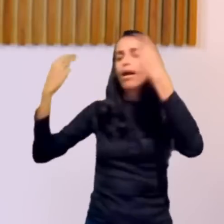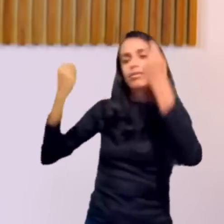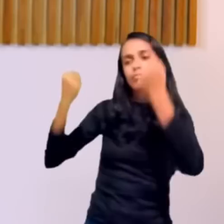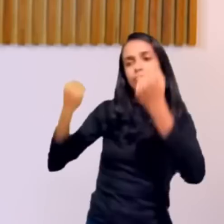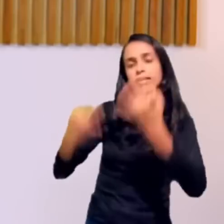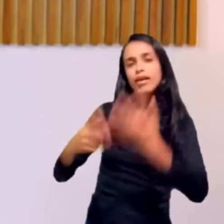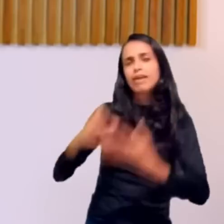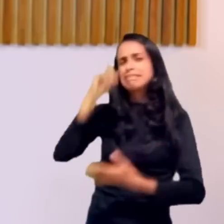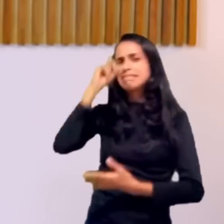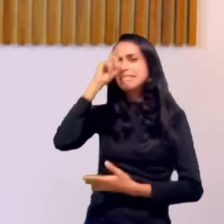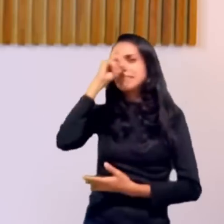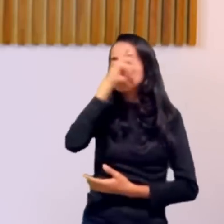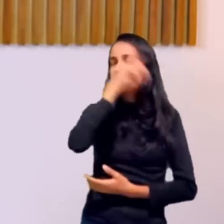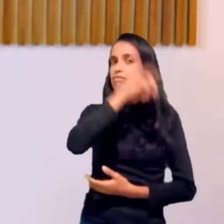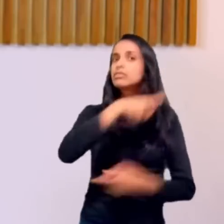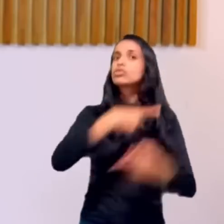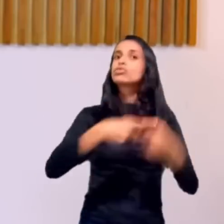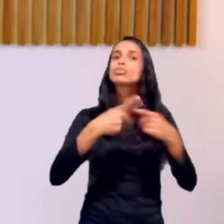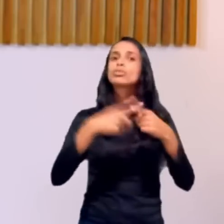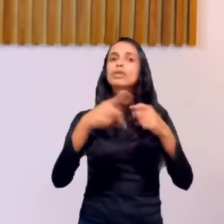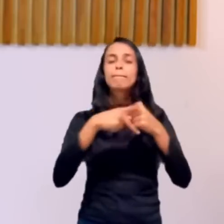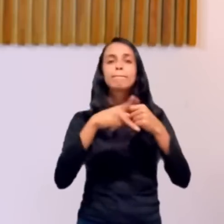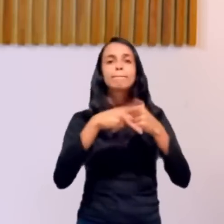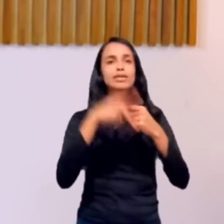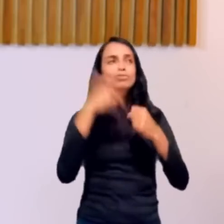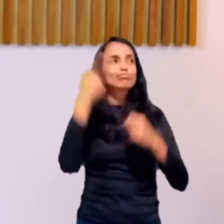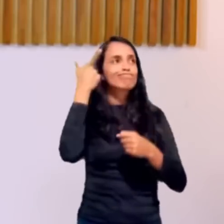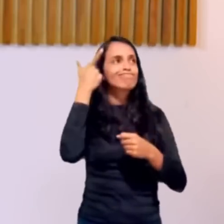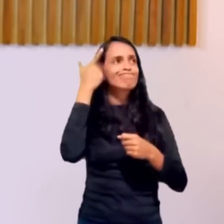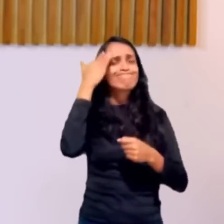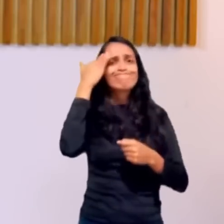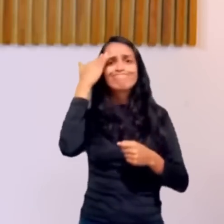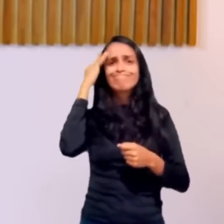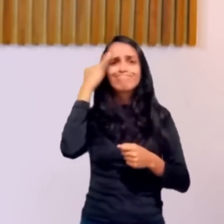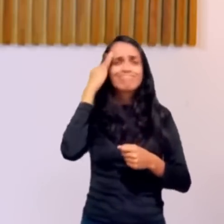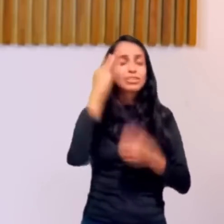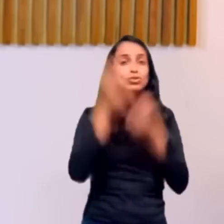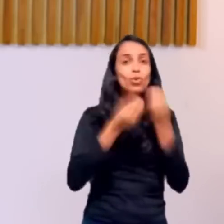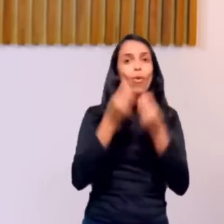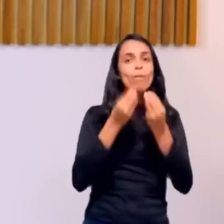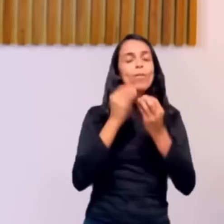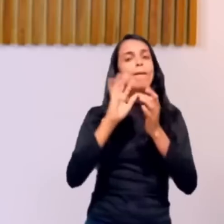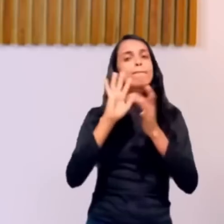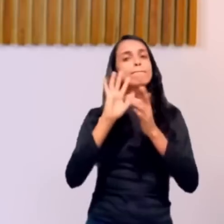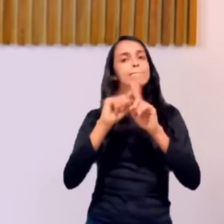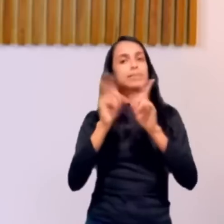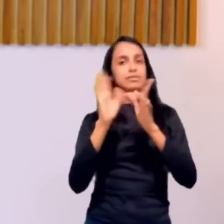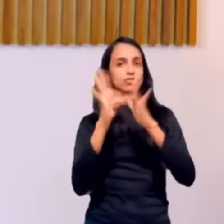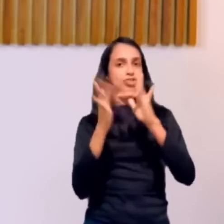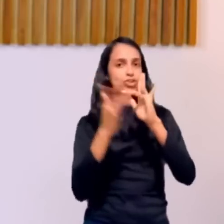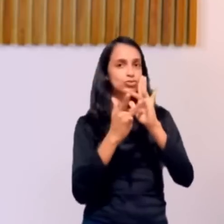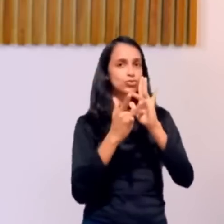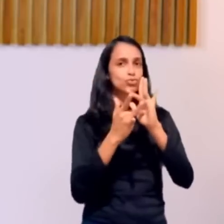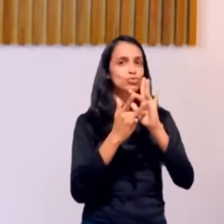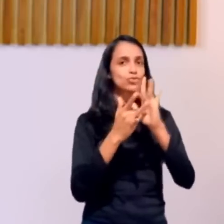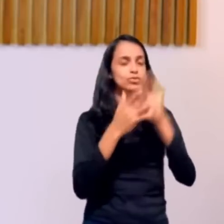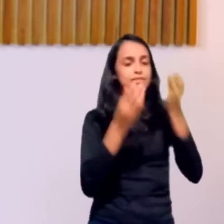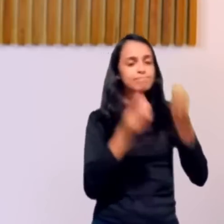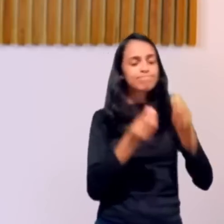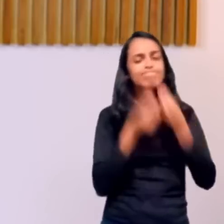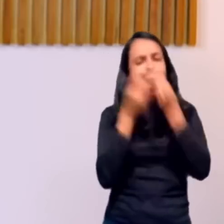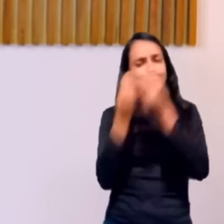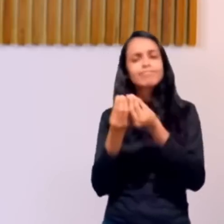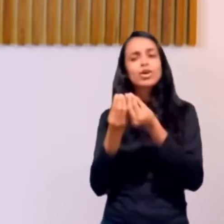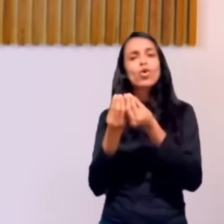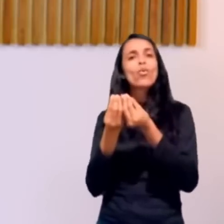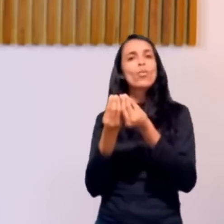para Pedro. Mas foi Jesus que lhe chamou para isso. E Pedro seria capacitado então para esta